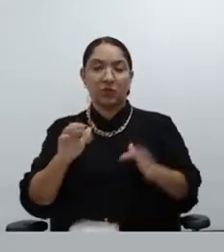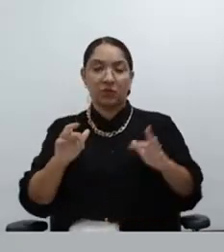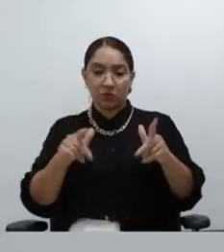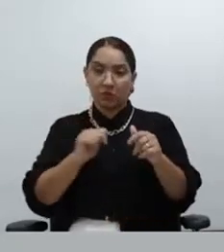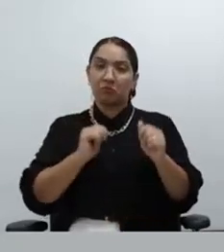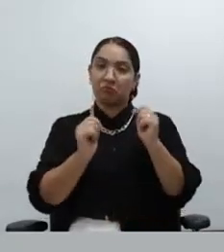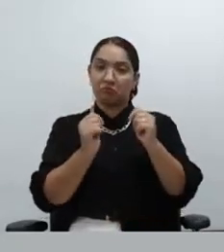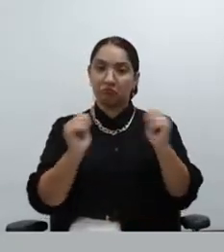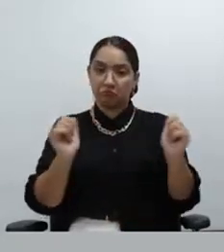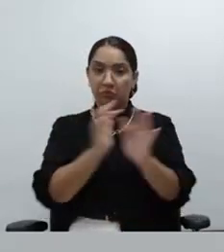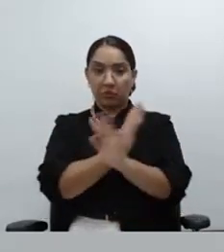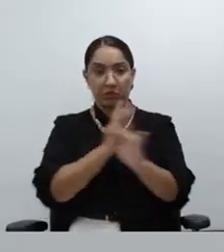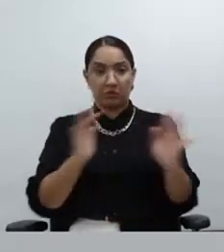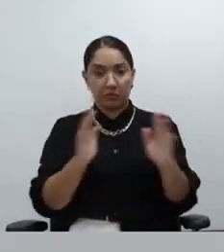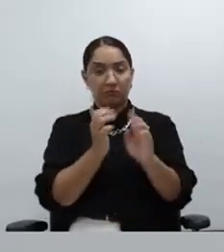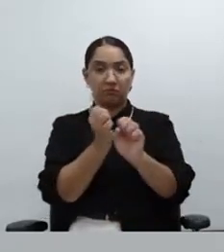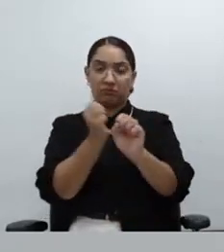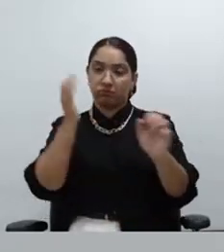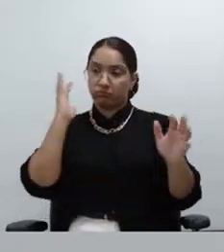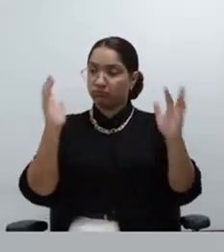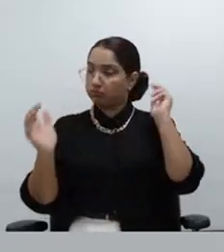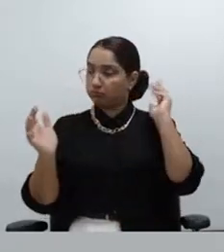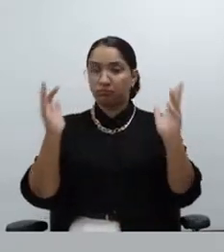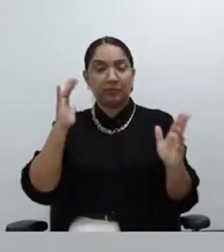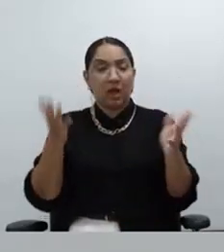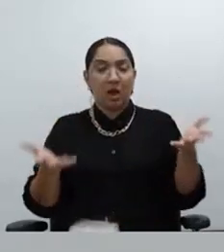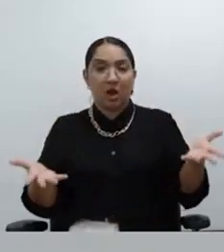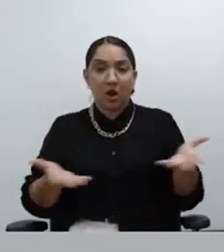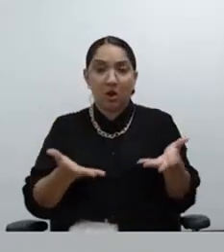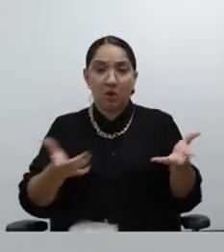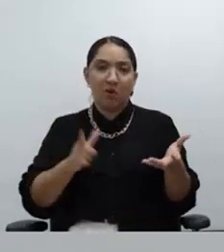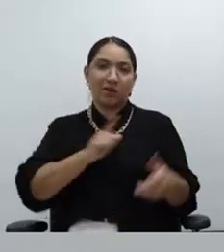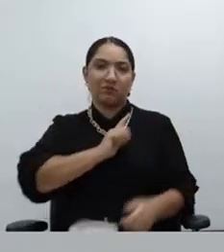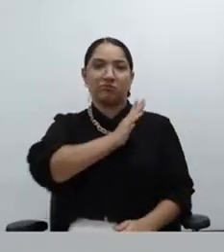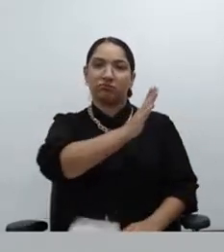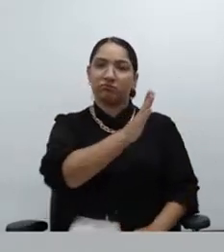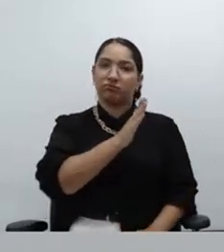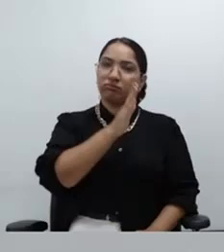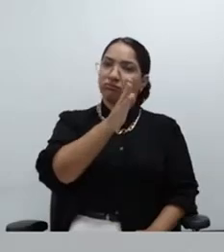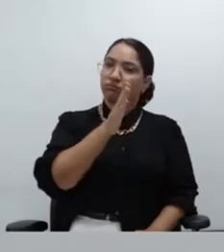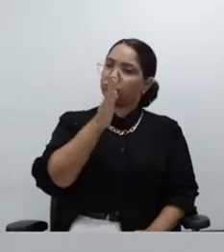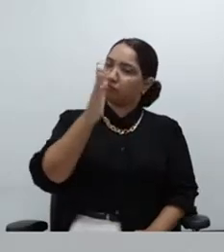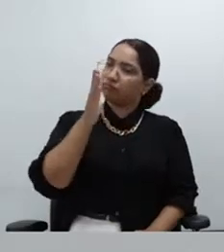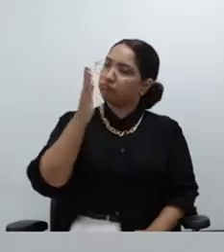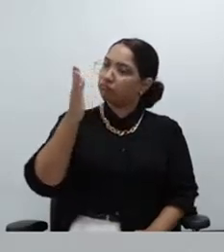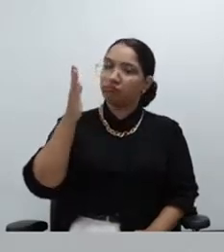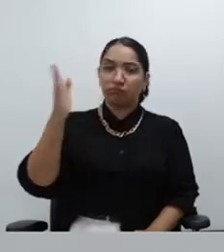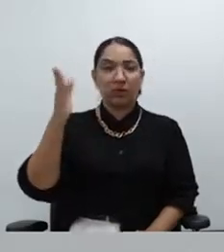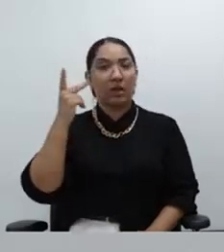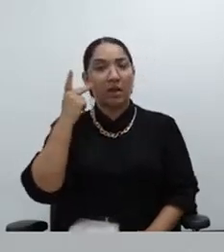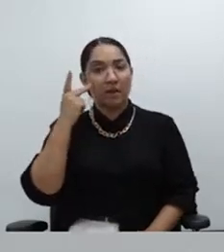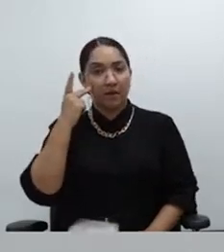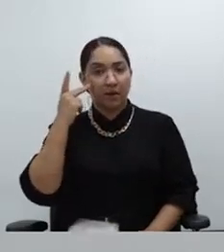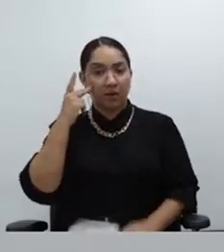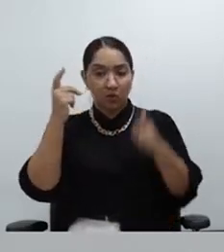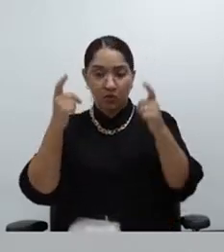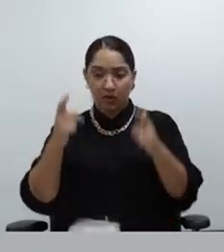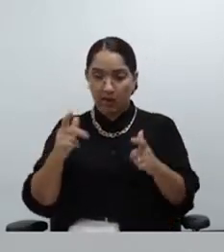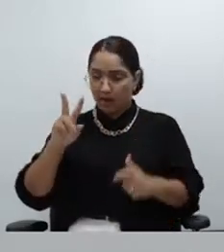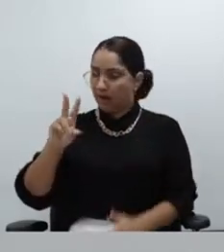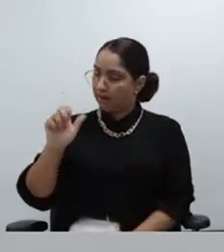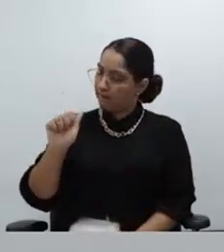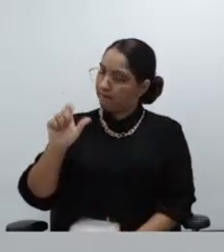carretas que estão agora, nesse momento, correndo o Estado de São Paulo no Vale do Ribeira, com o atendimento da Defensoria